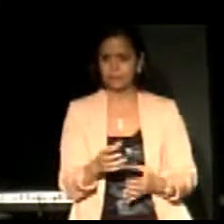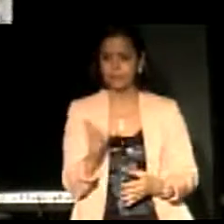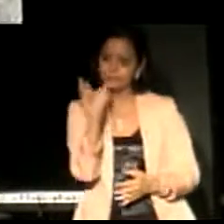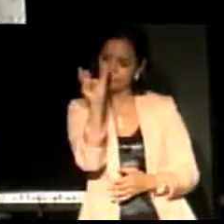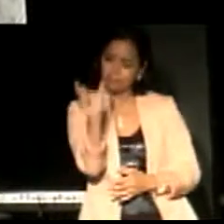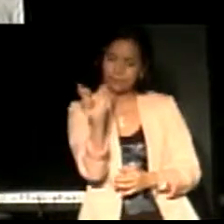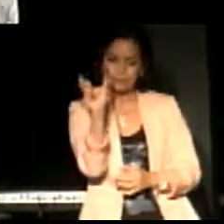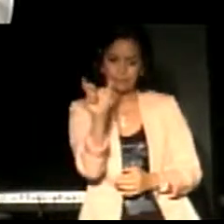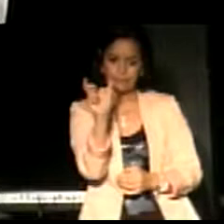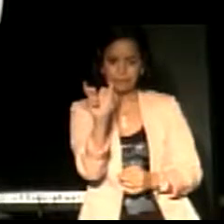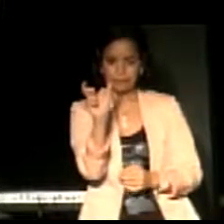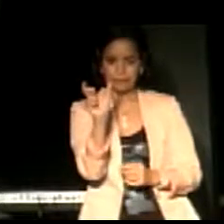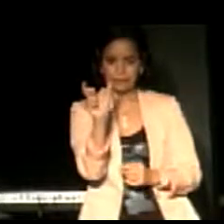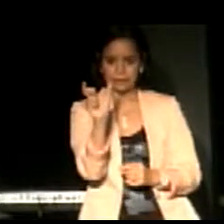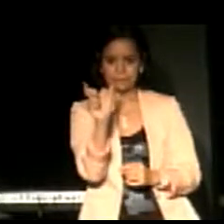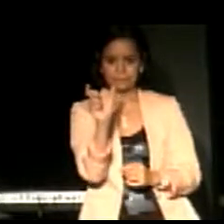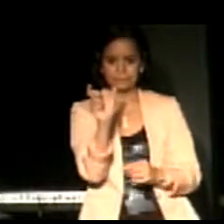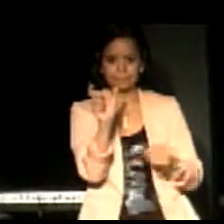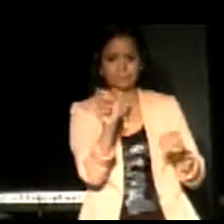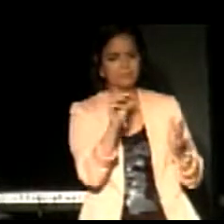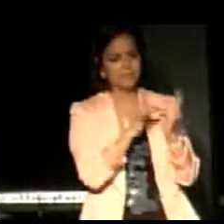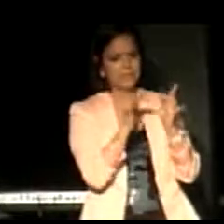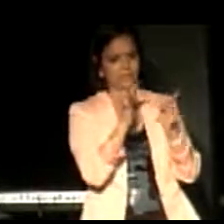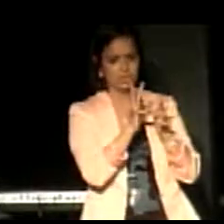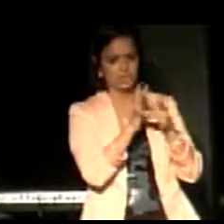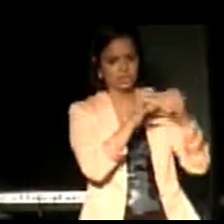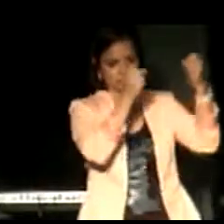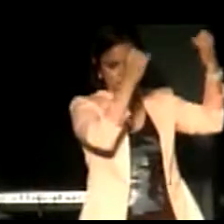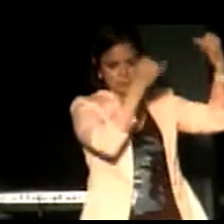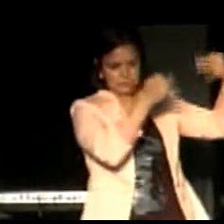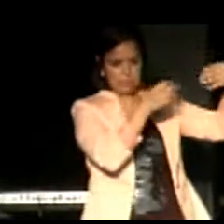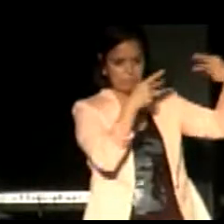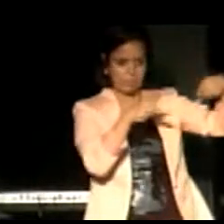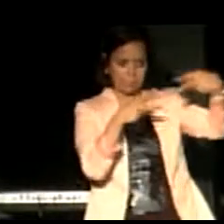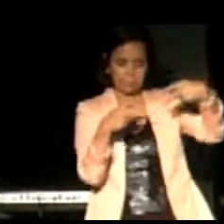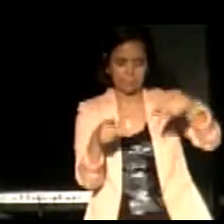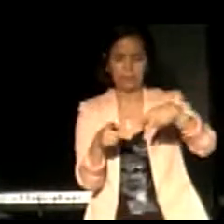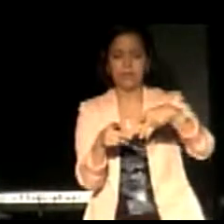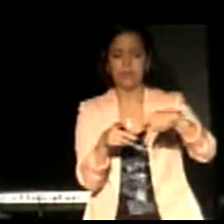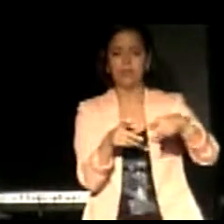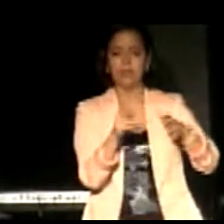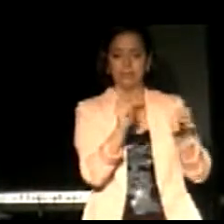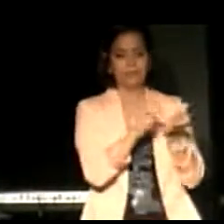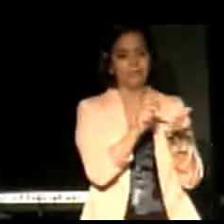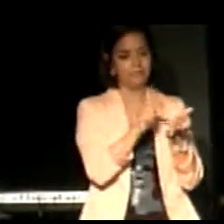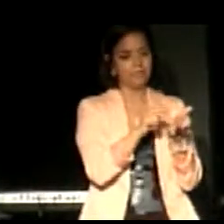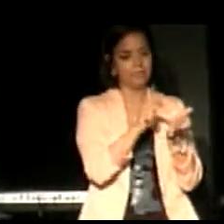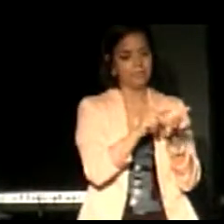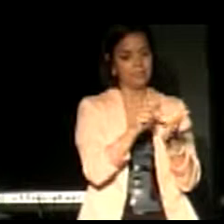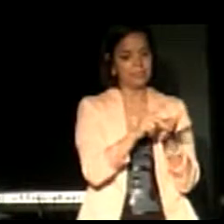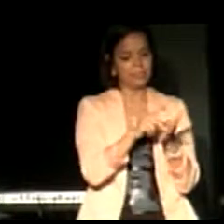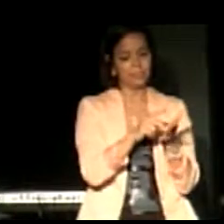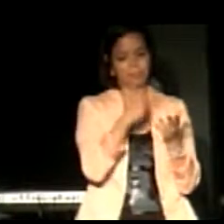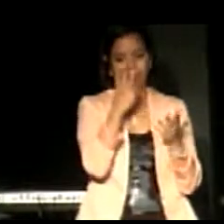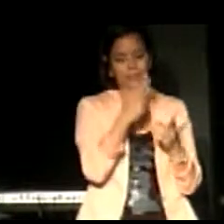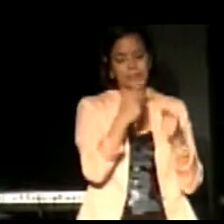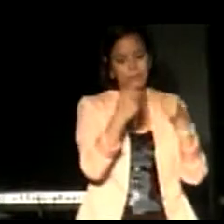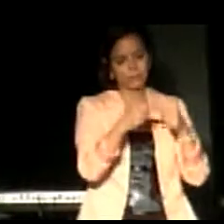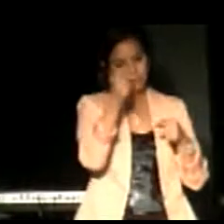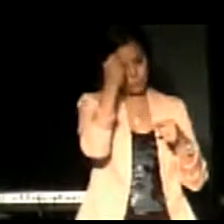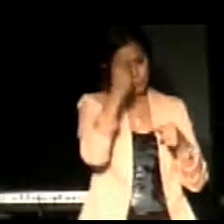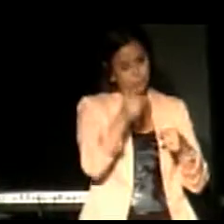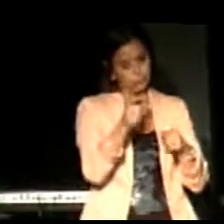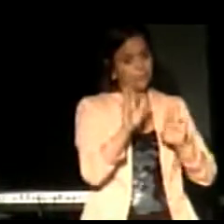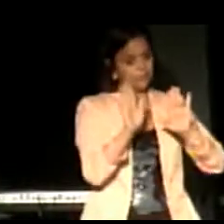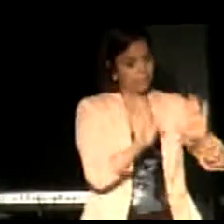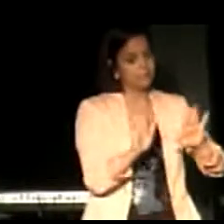está no Sermão do Monte, nas bem-aventuranças, é, de fato, contra a cultura. Mas vamos à